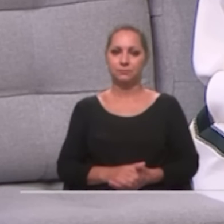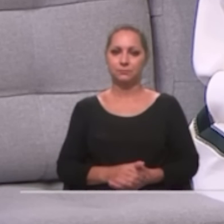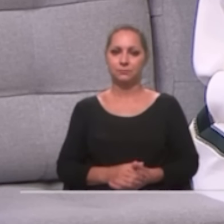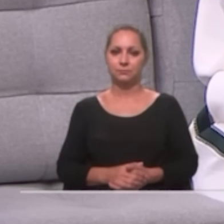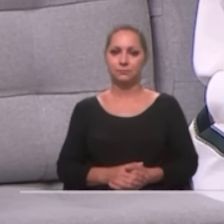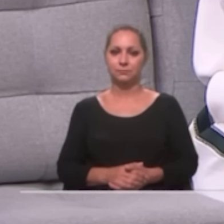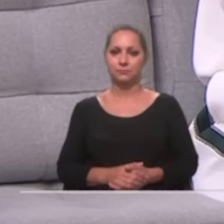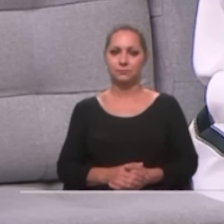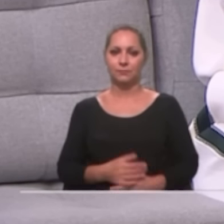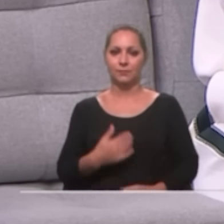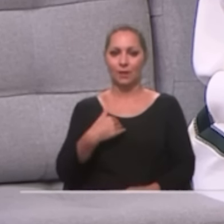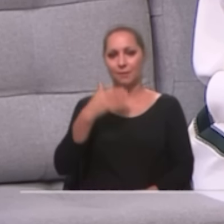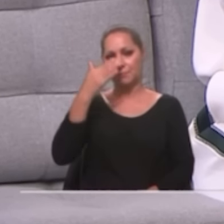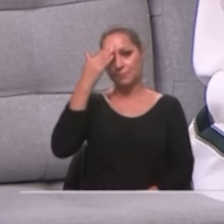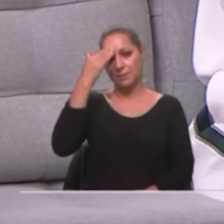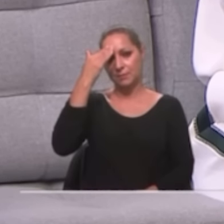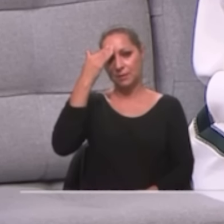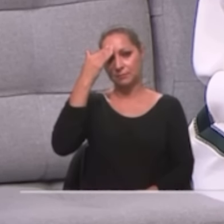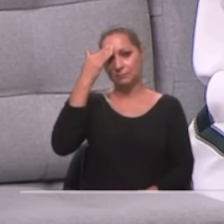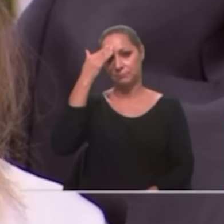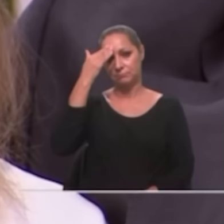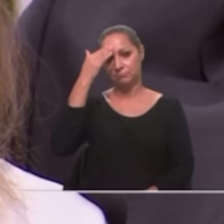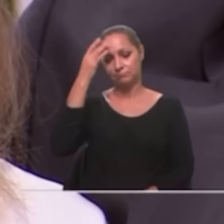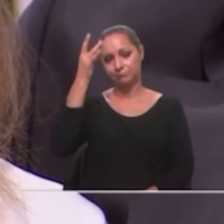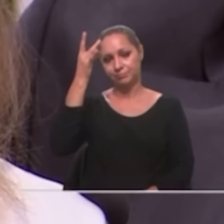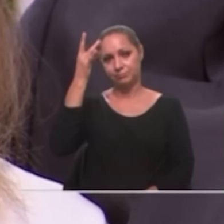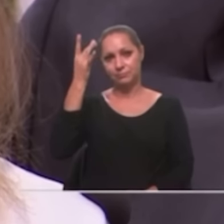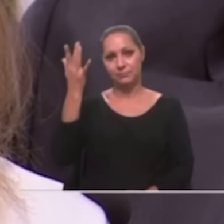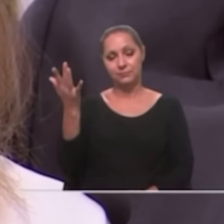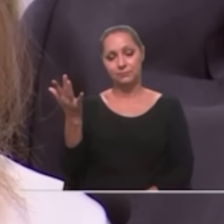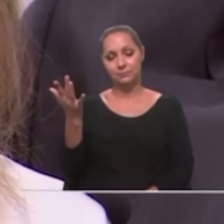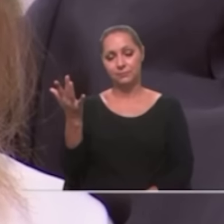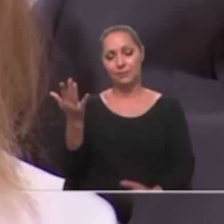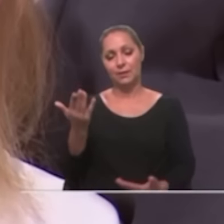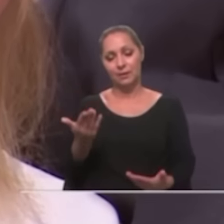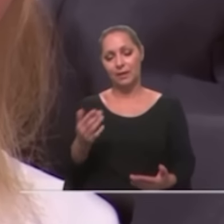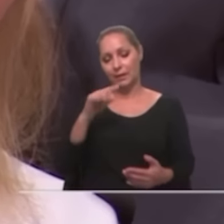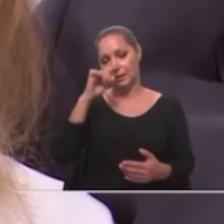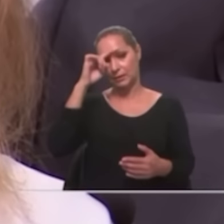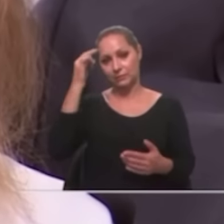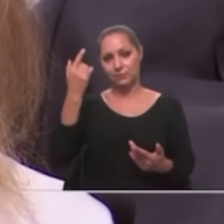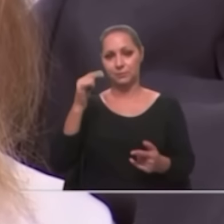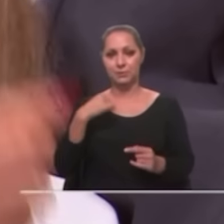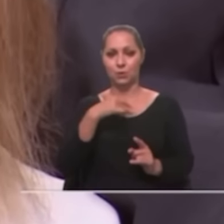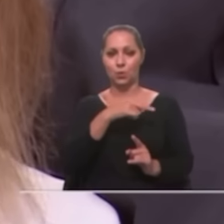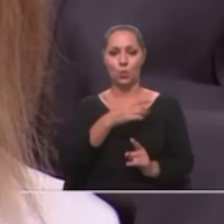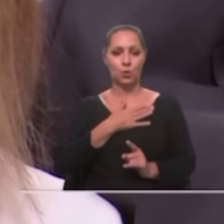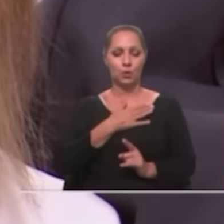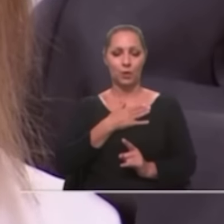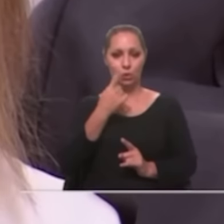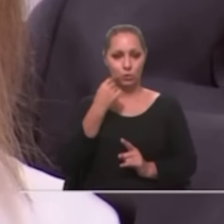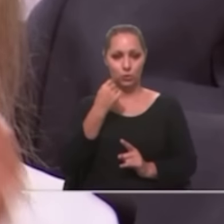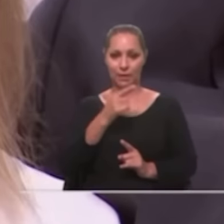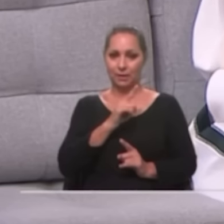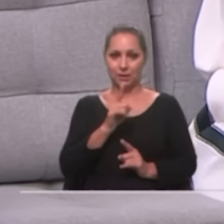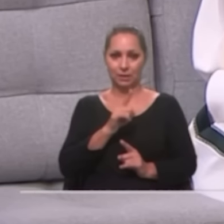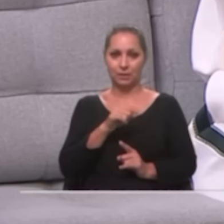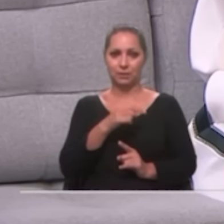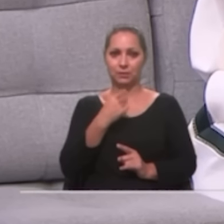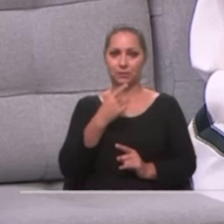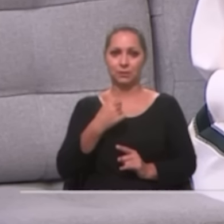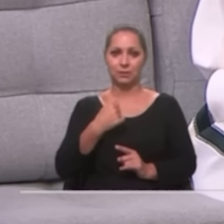é estas memórias que ficam. E é muito difícil neste momento, mas eu não quero a menina a chorar. Sabe que ele disse que não queria que as pessoas chorassem. Eu